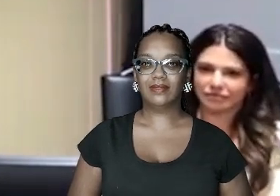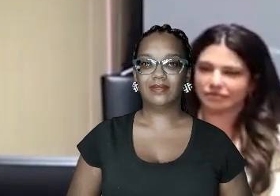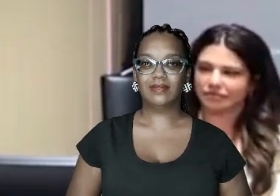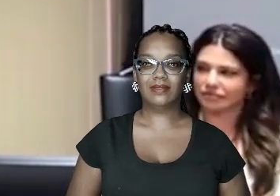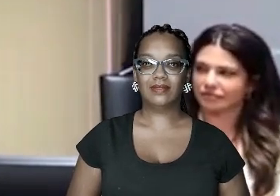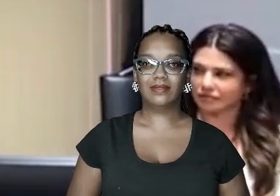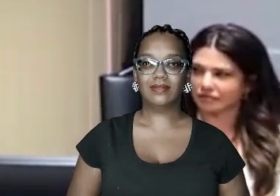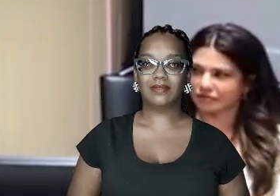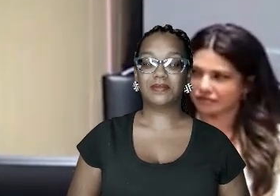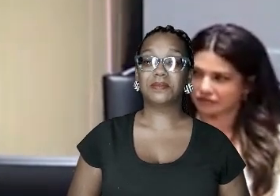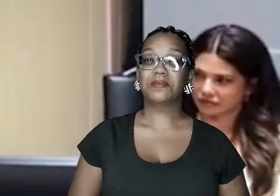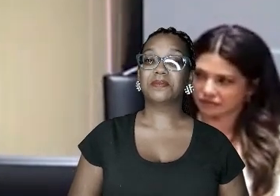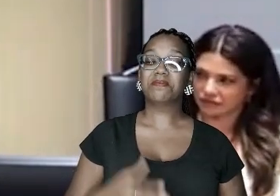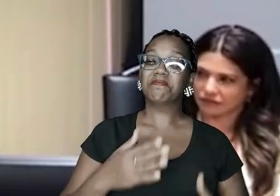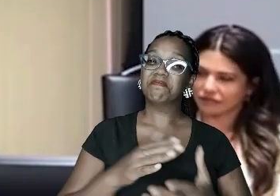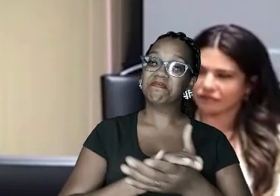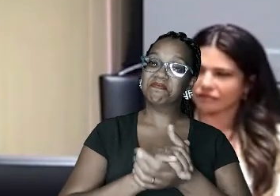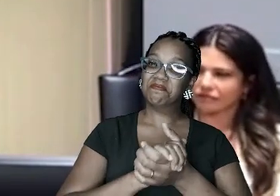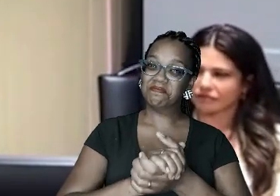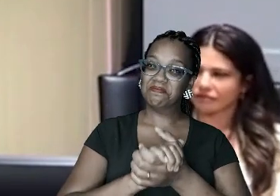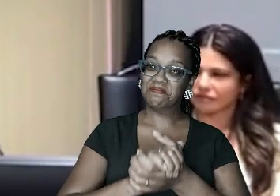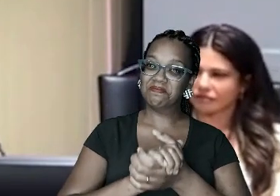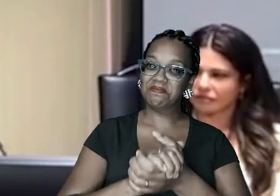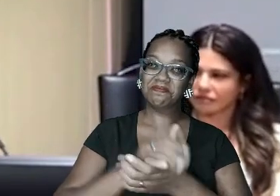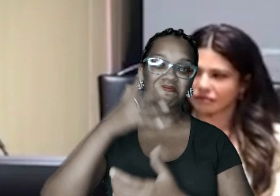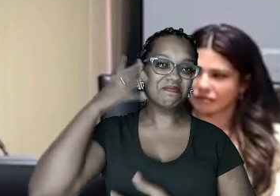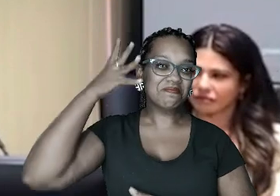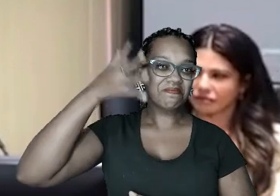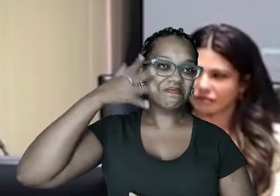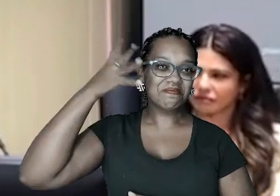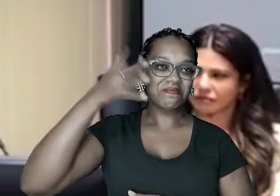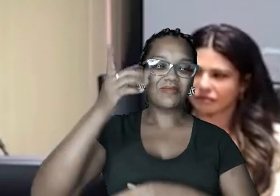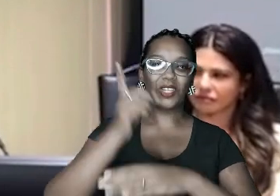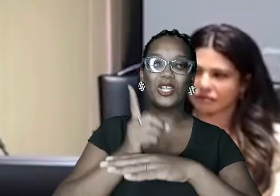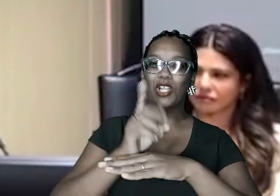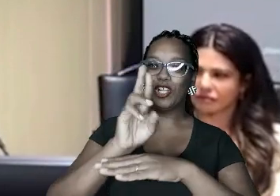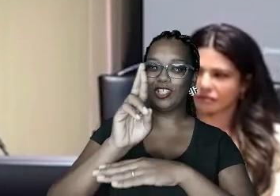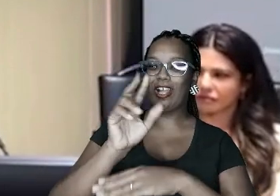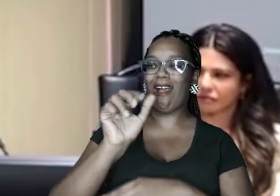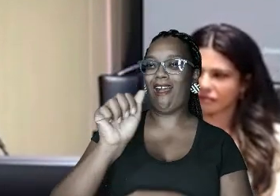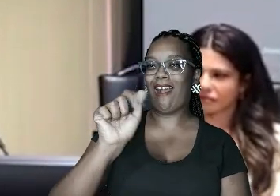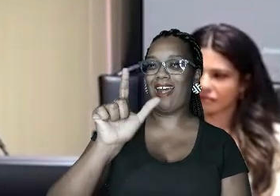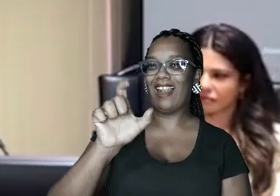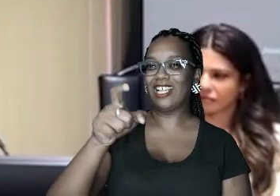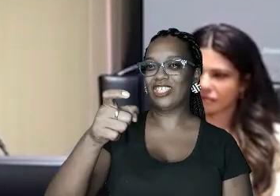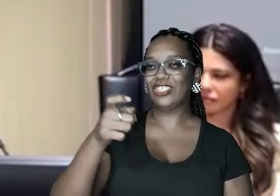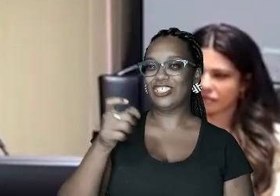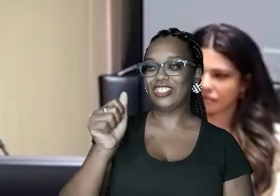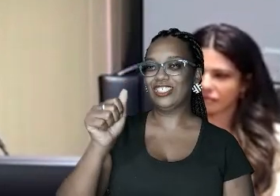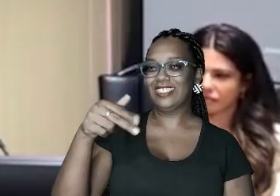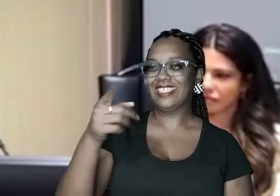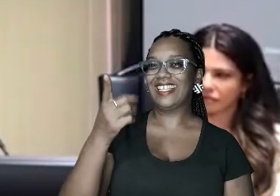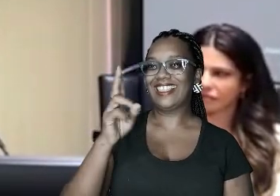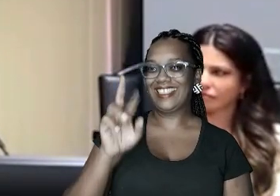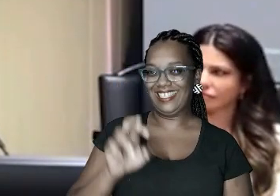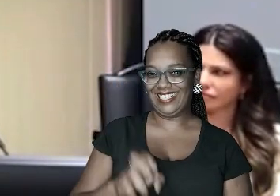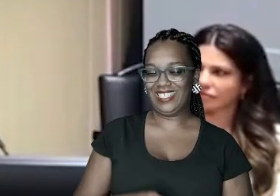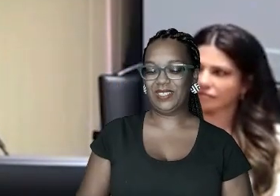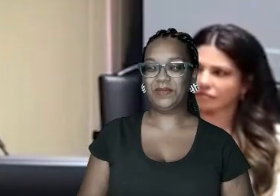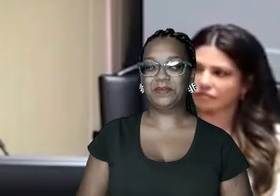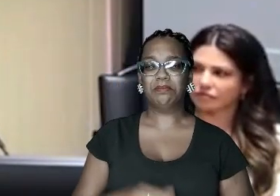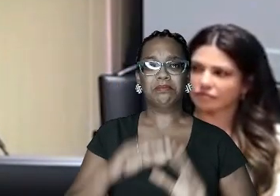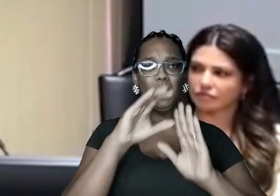cumprimento nosso palestrante Doutora Alexandre Pinheiro o seu currículo